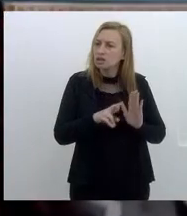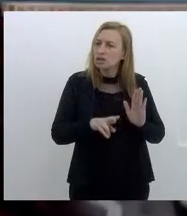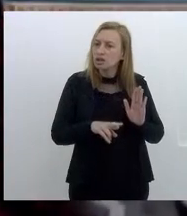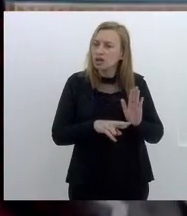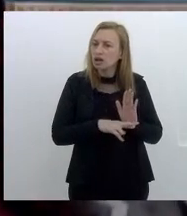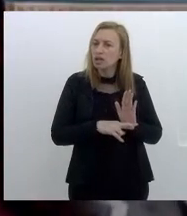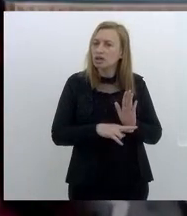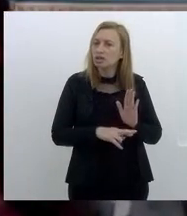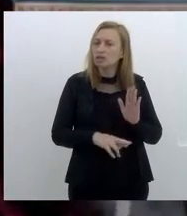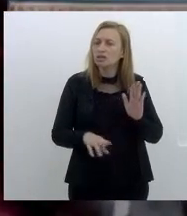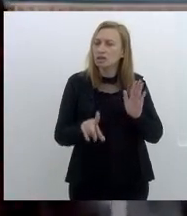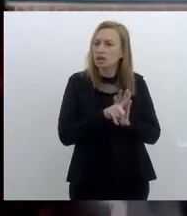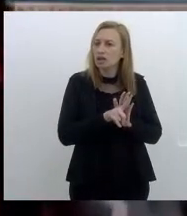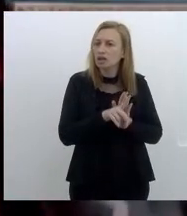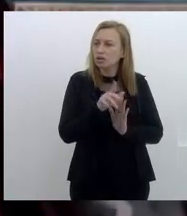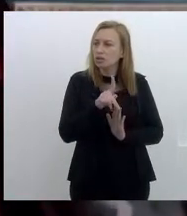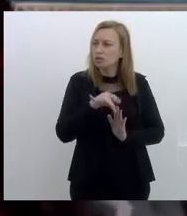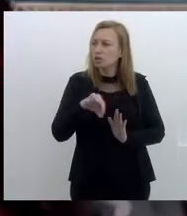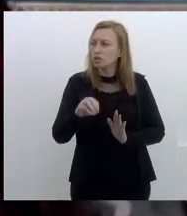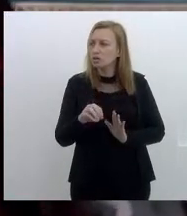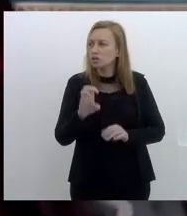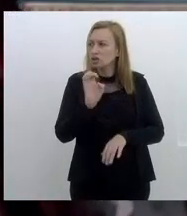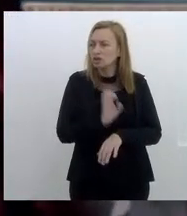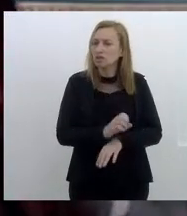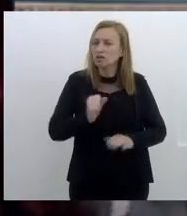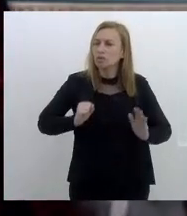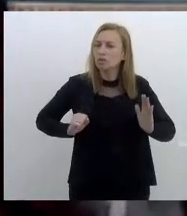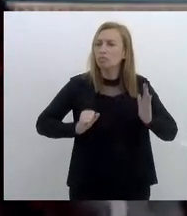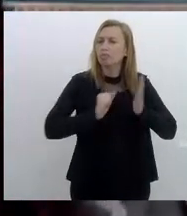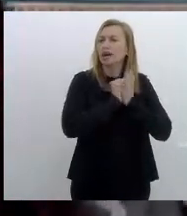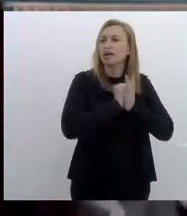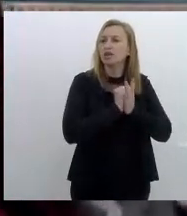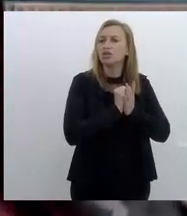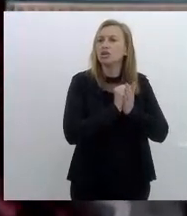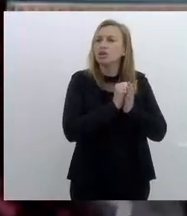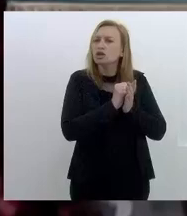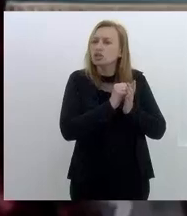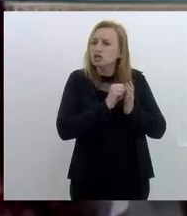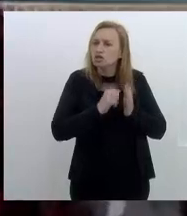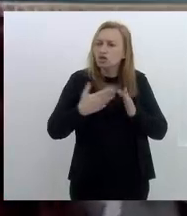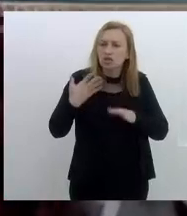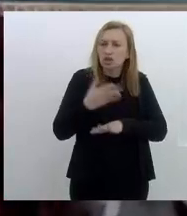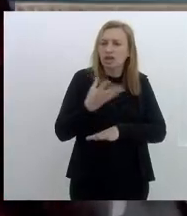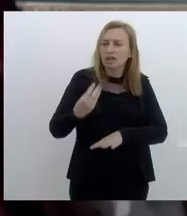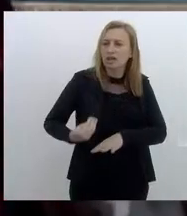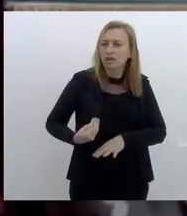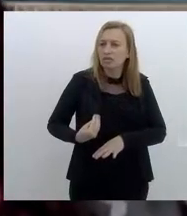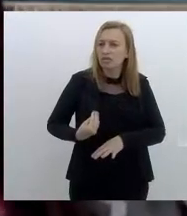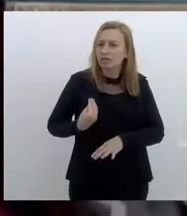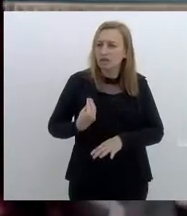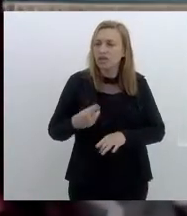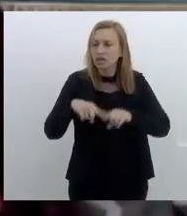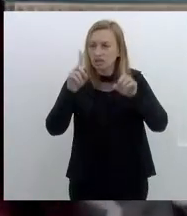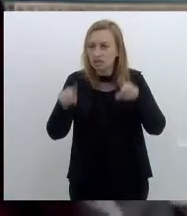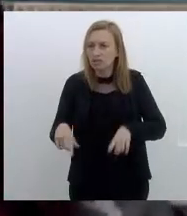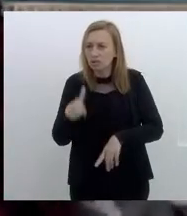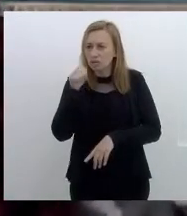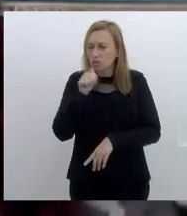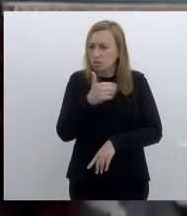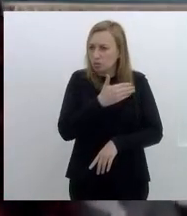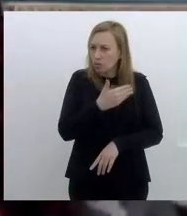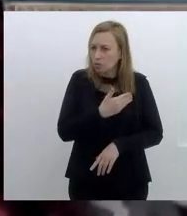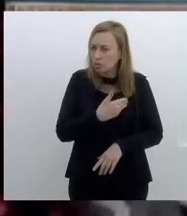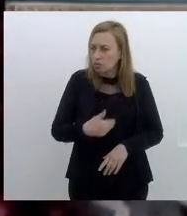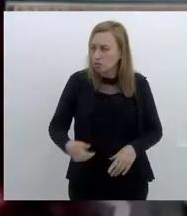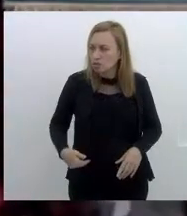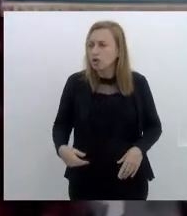estadual e teremos um impacto direto não só na vida das servidoras e aqui